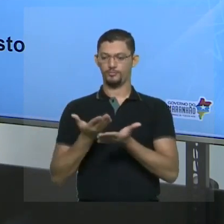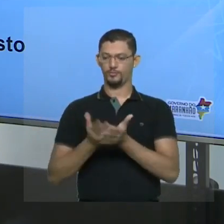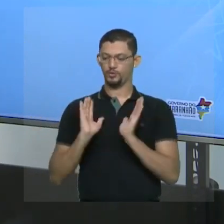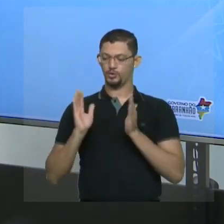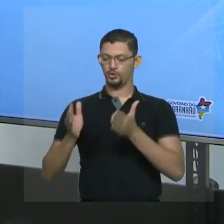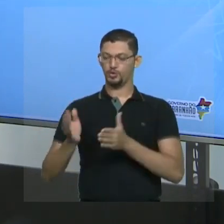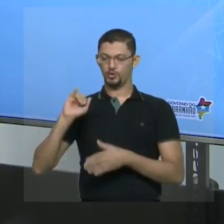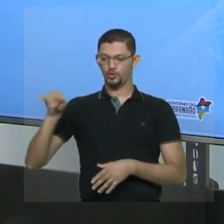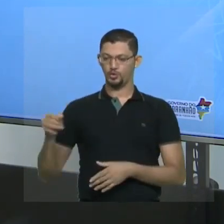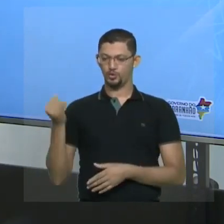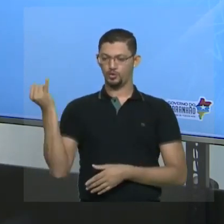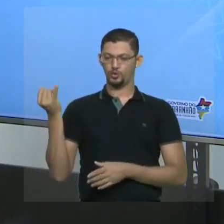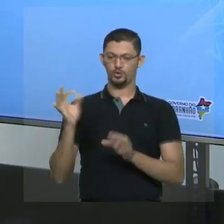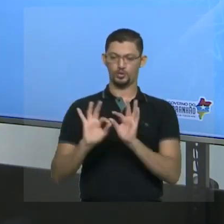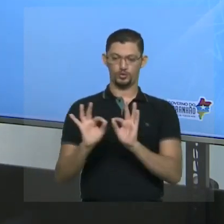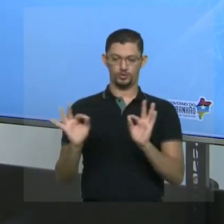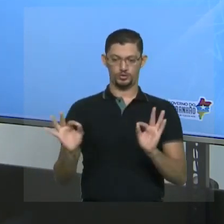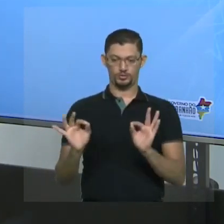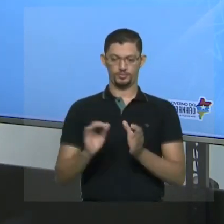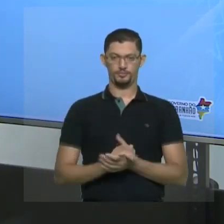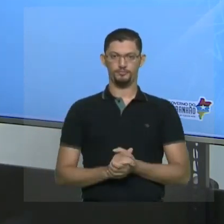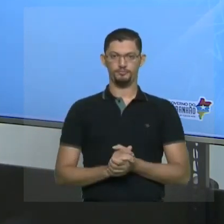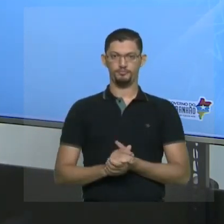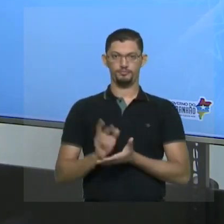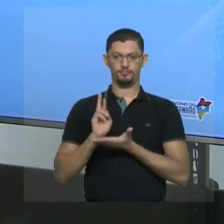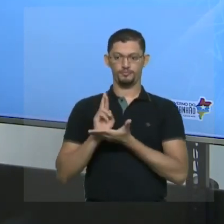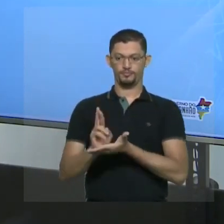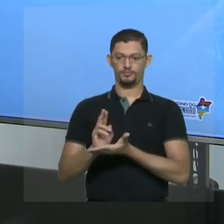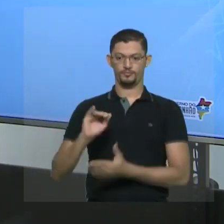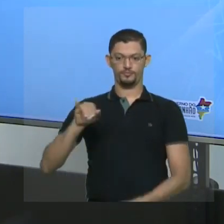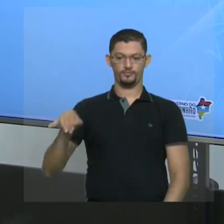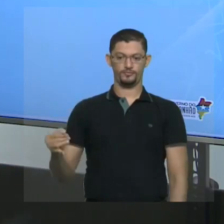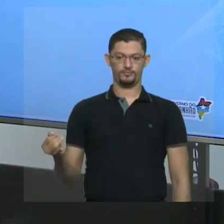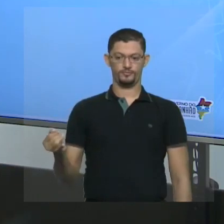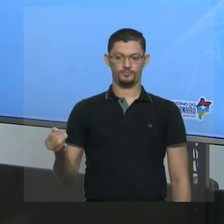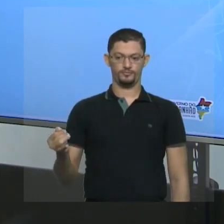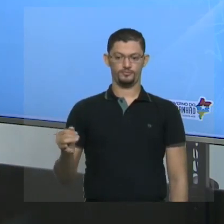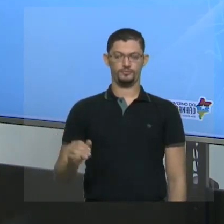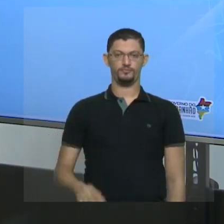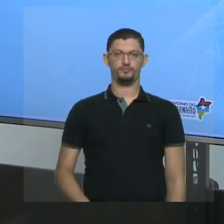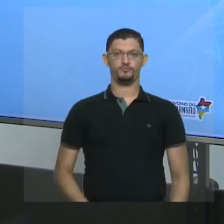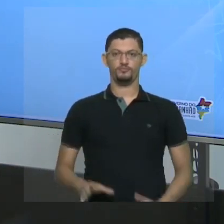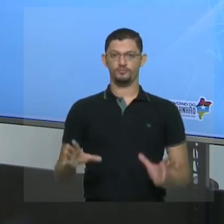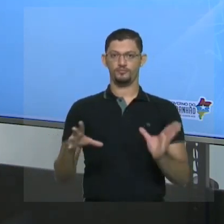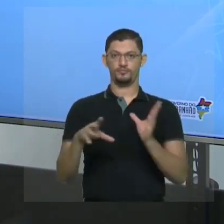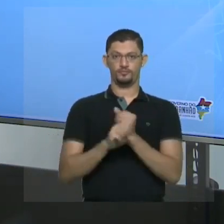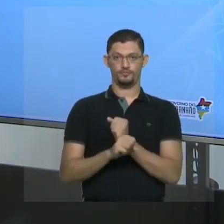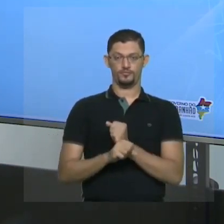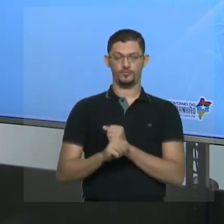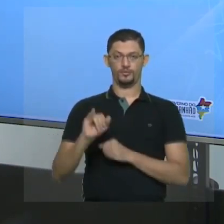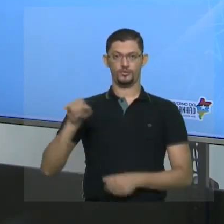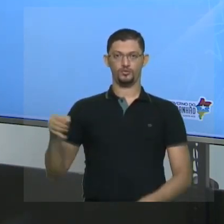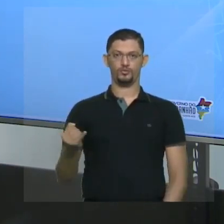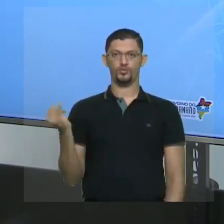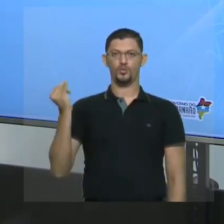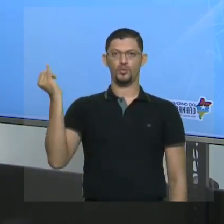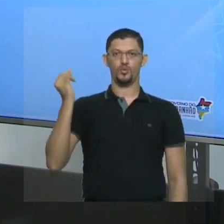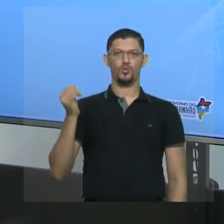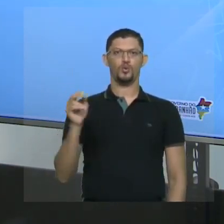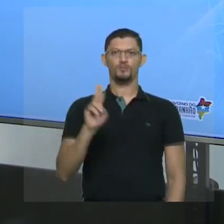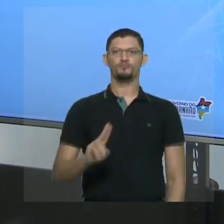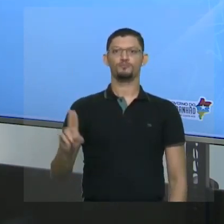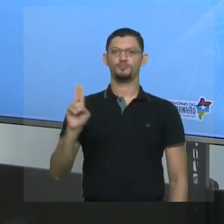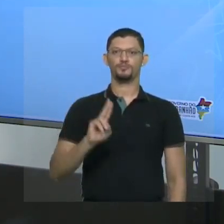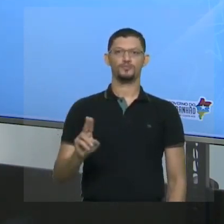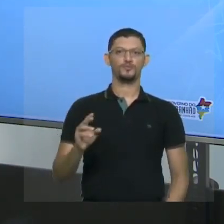momento. Então, olha só, juro simples representado pela letra J. Para calcular juro simples, utilizaremos